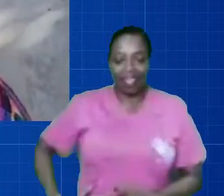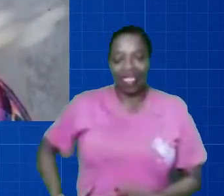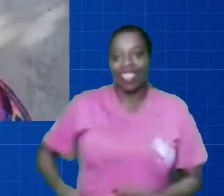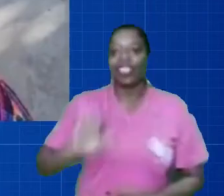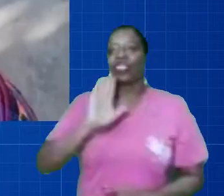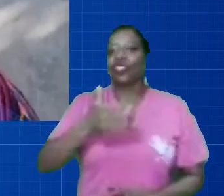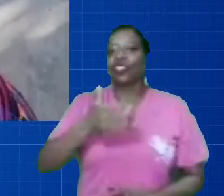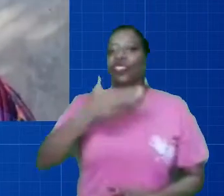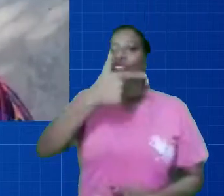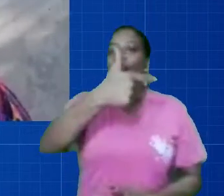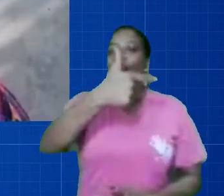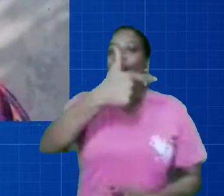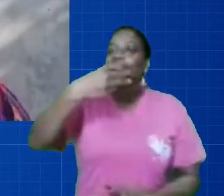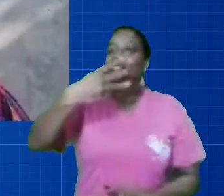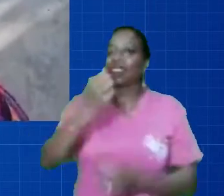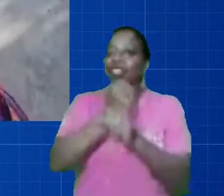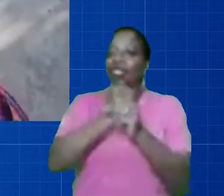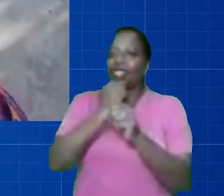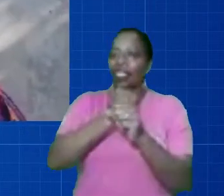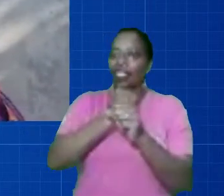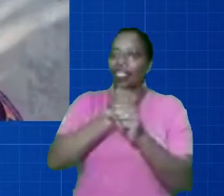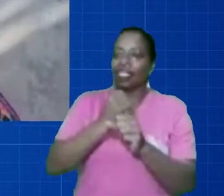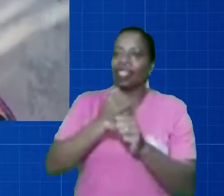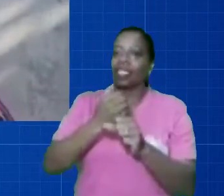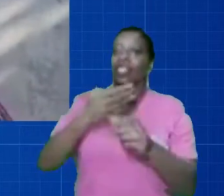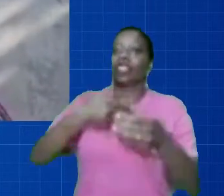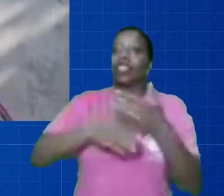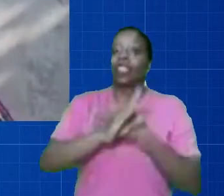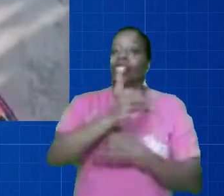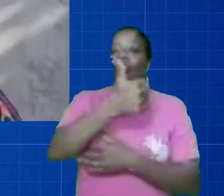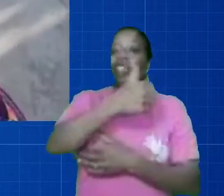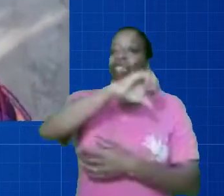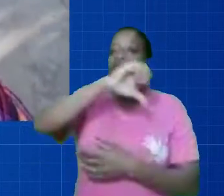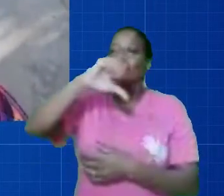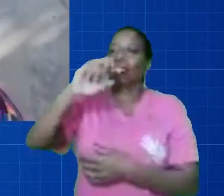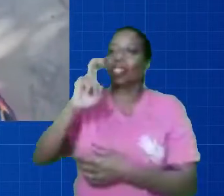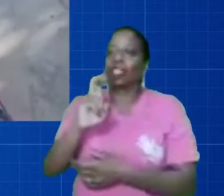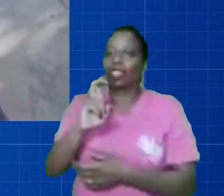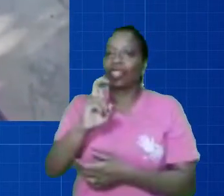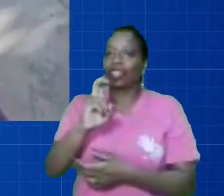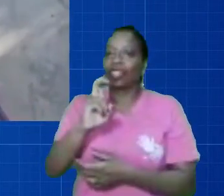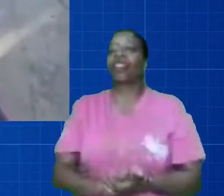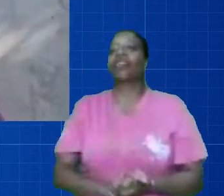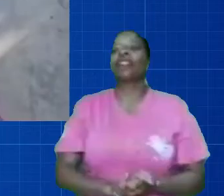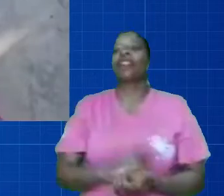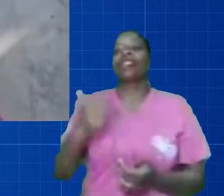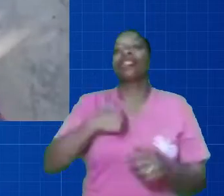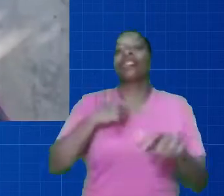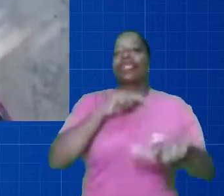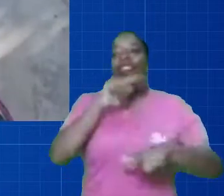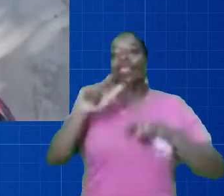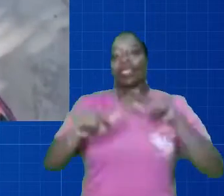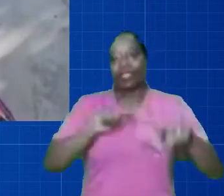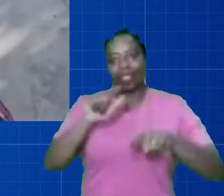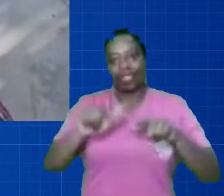E desde então eu trabalho com arte no município. Já lá no magistério, na formação,